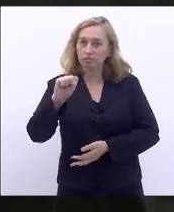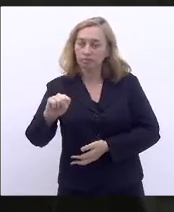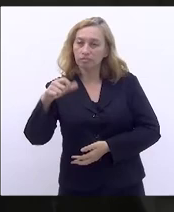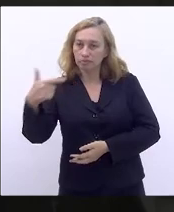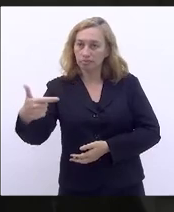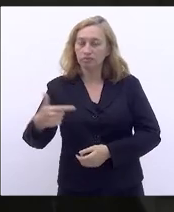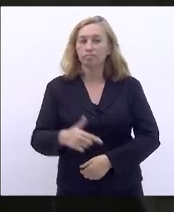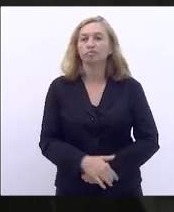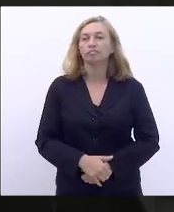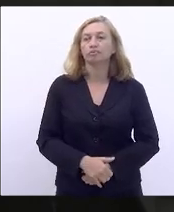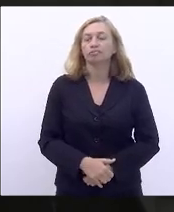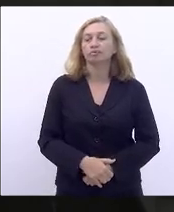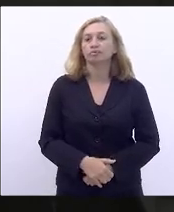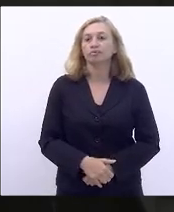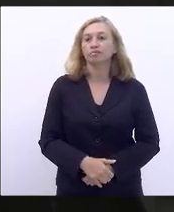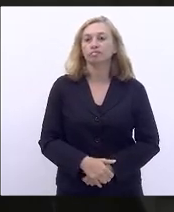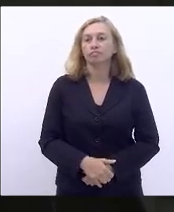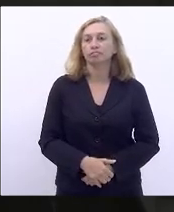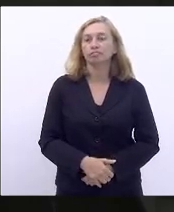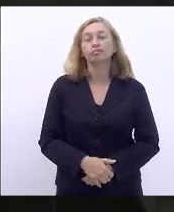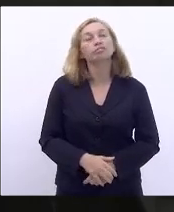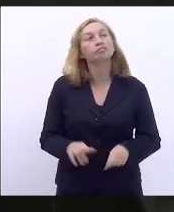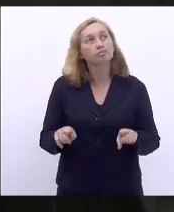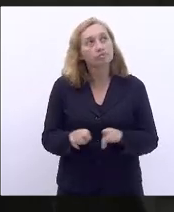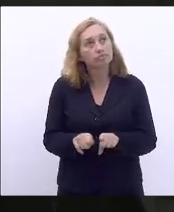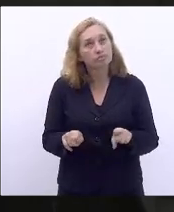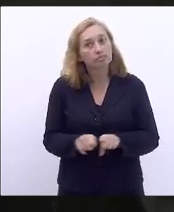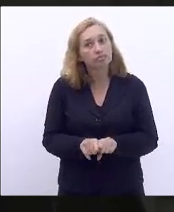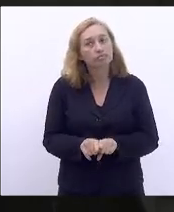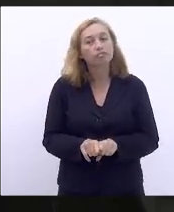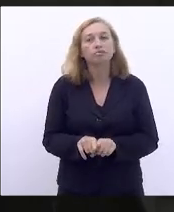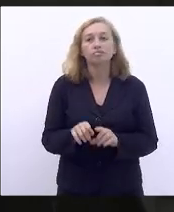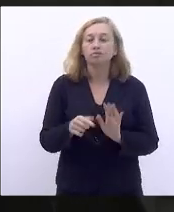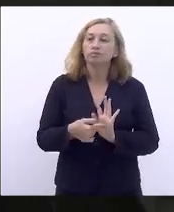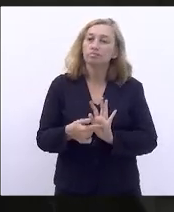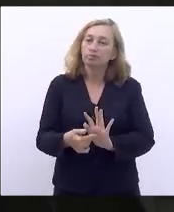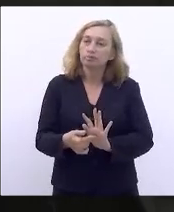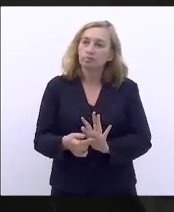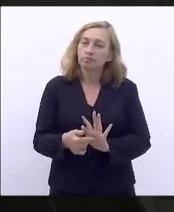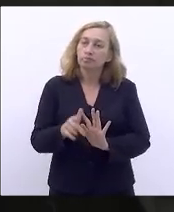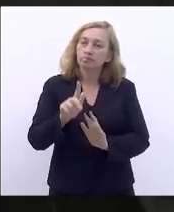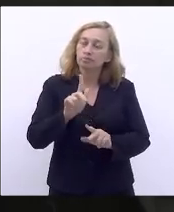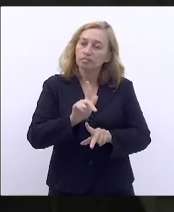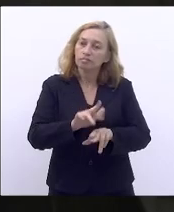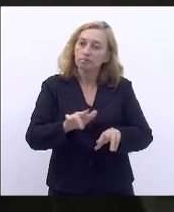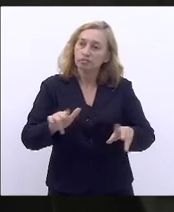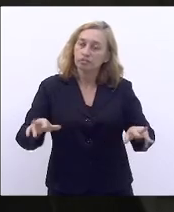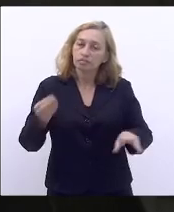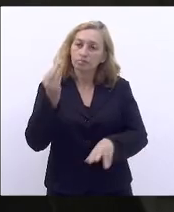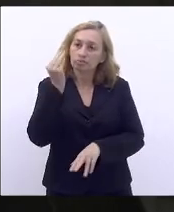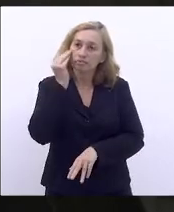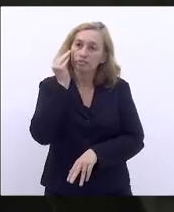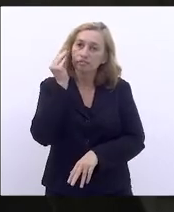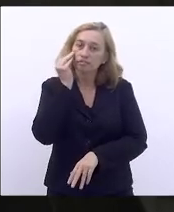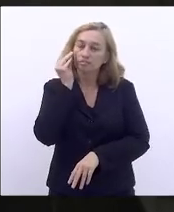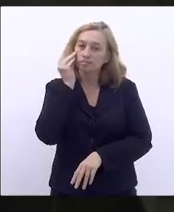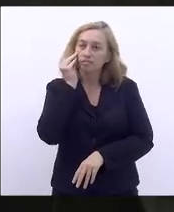1982. E ele também, não é, afirma que são diversas as